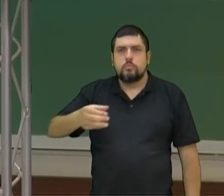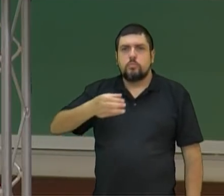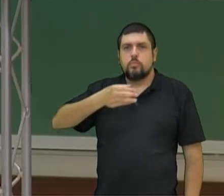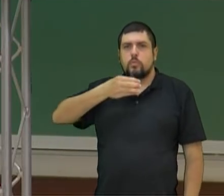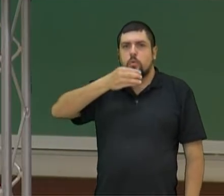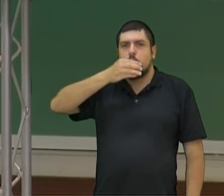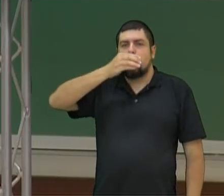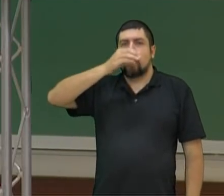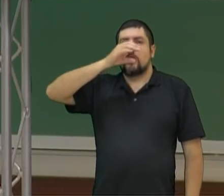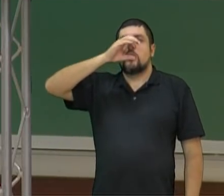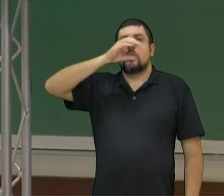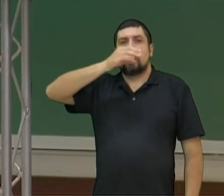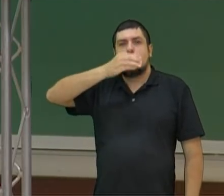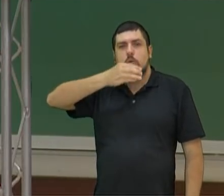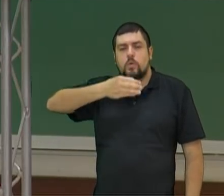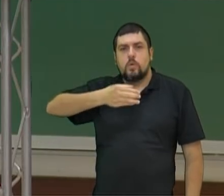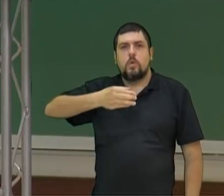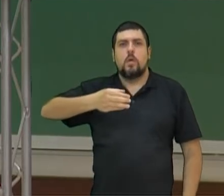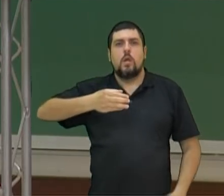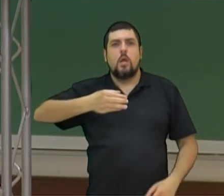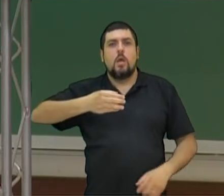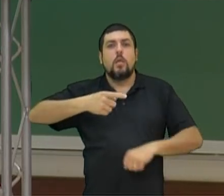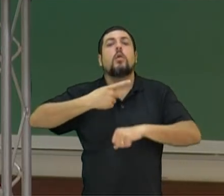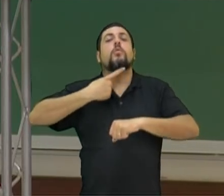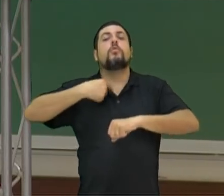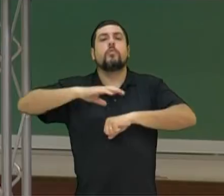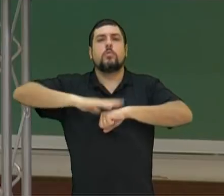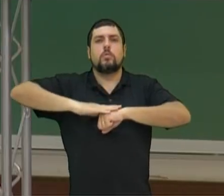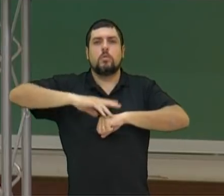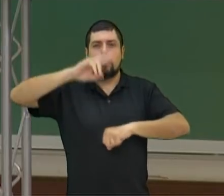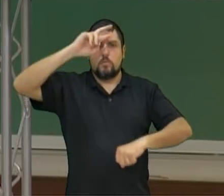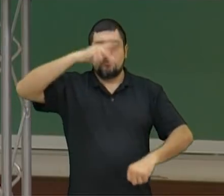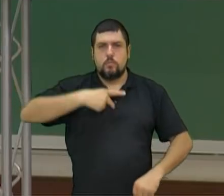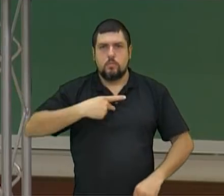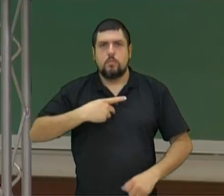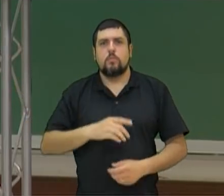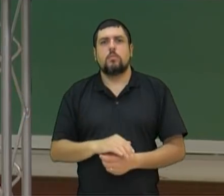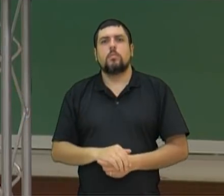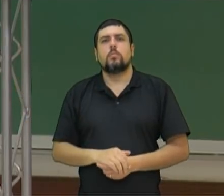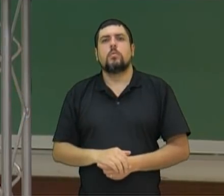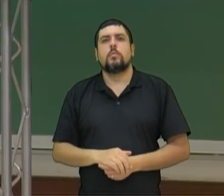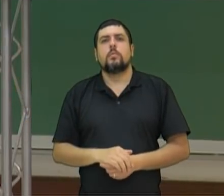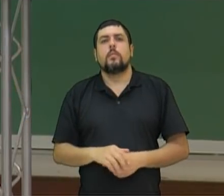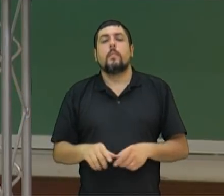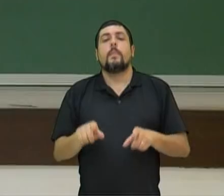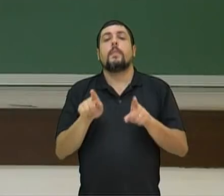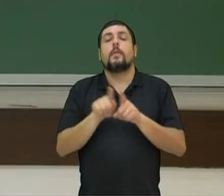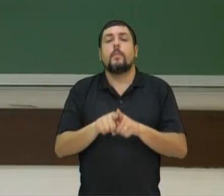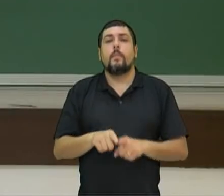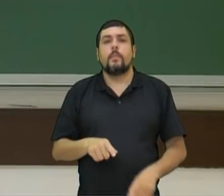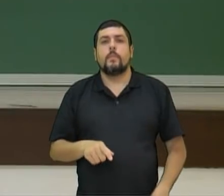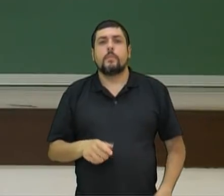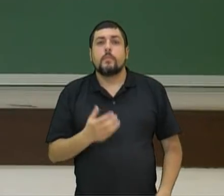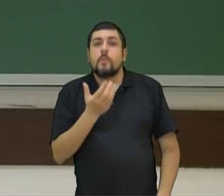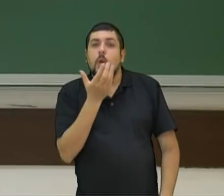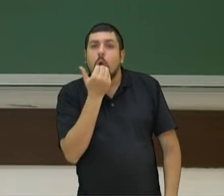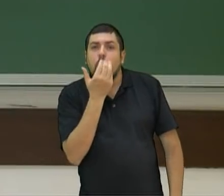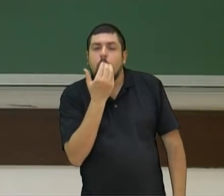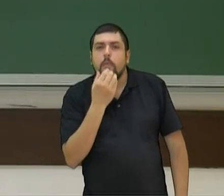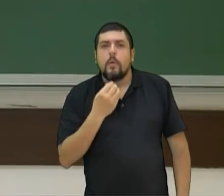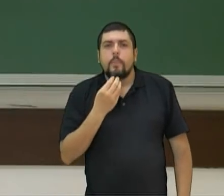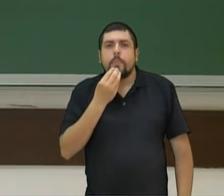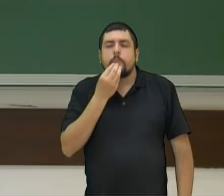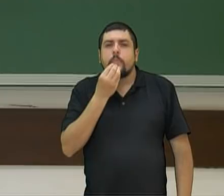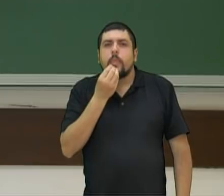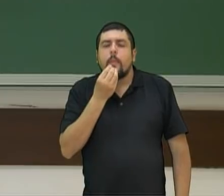a minha vontade de fazer isso. Então, é uma ação voluntária. E a letra D, salivar antes de comer. É uma